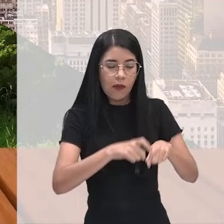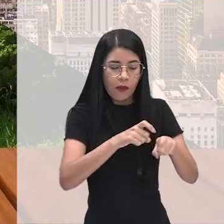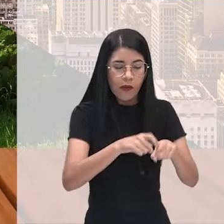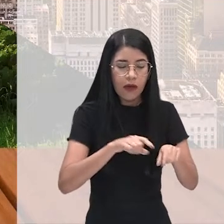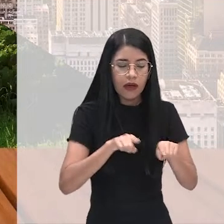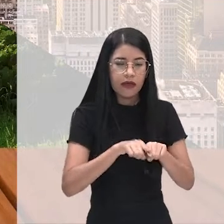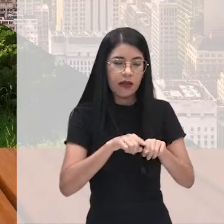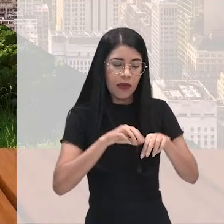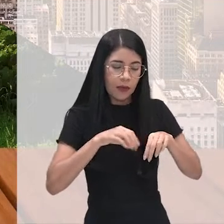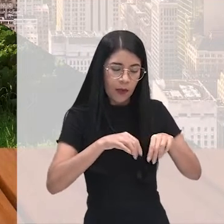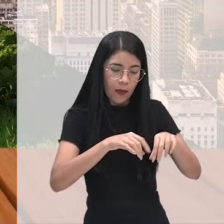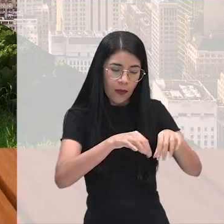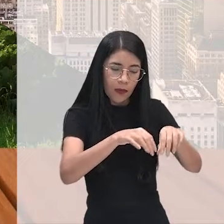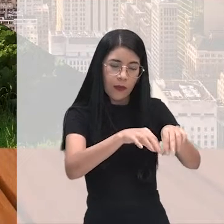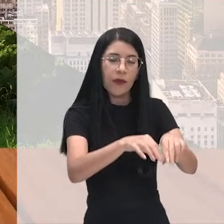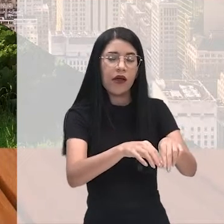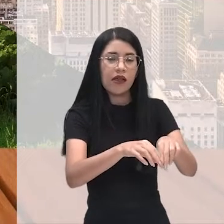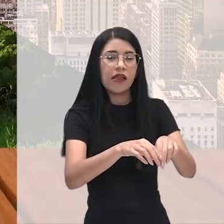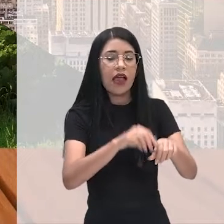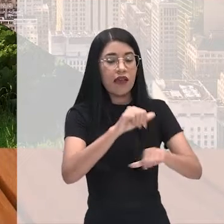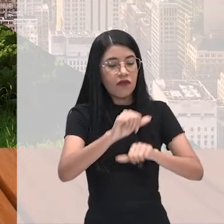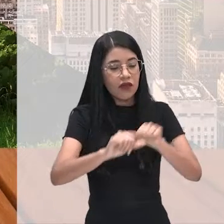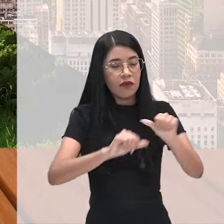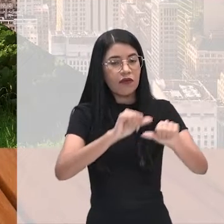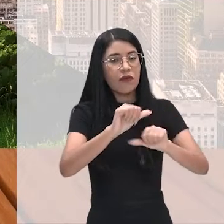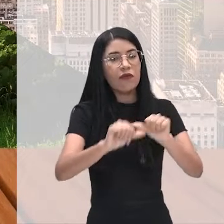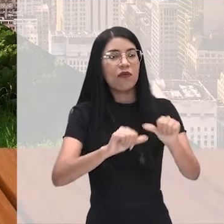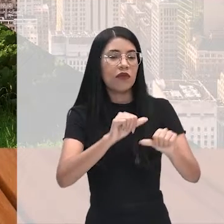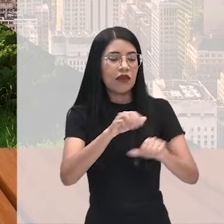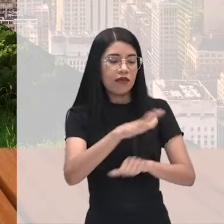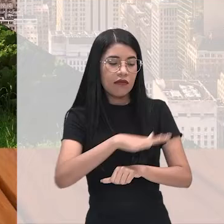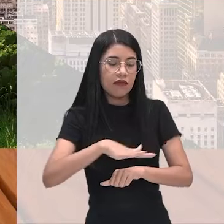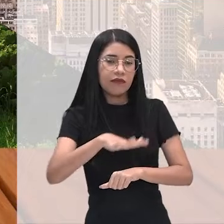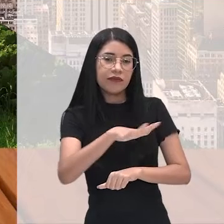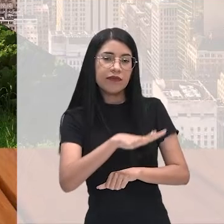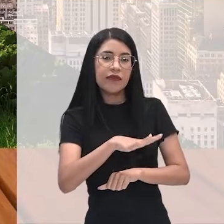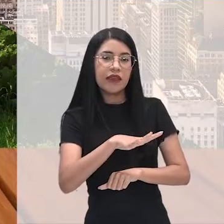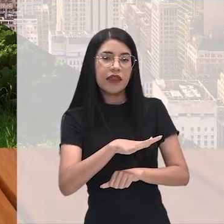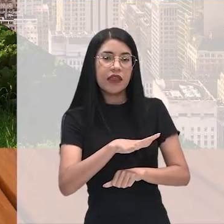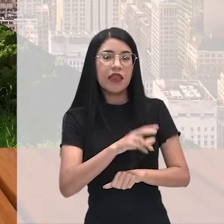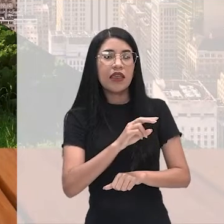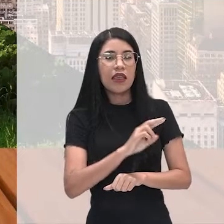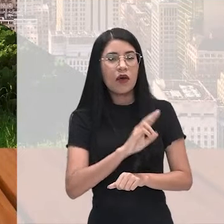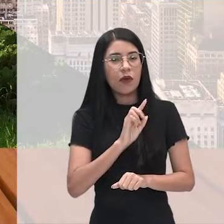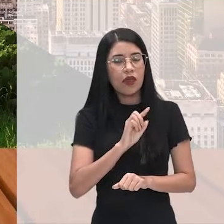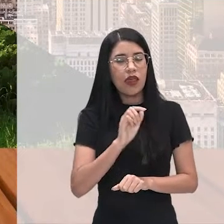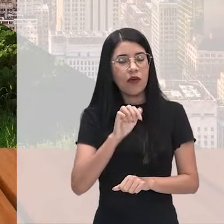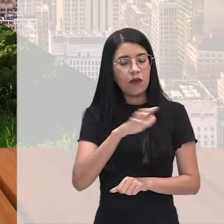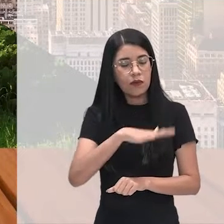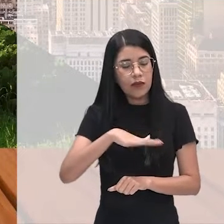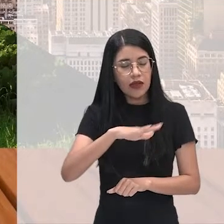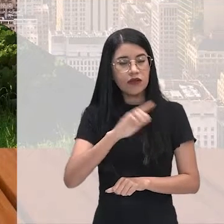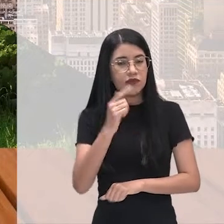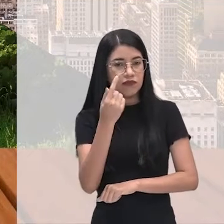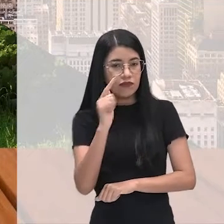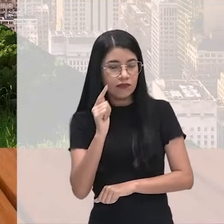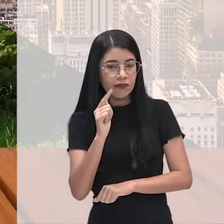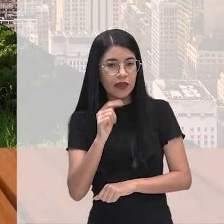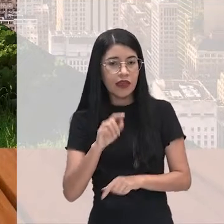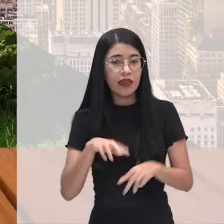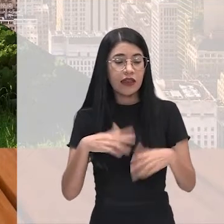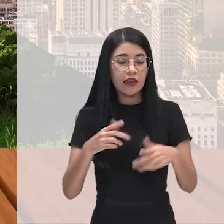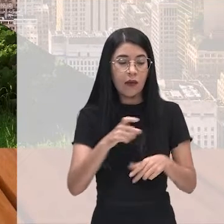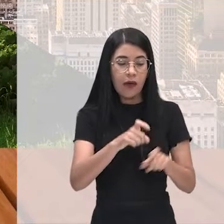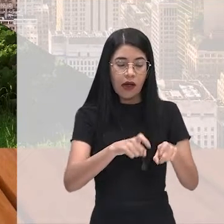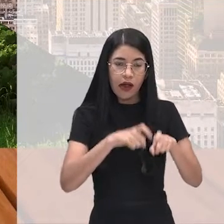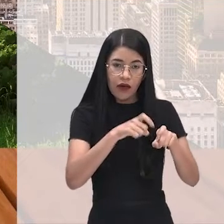provocou mudanças nessa primeira natureza e transformou essa primeira natureza no que a gente chama de espaço geográfico. Portanto, o espaço rural ele